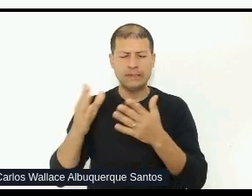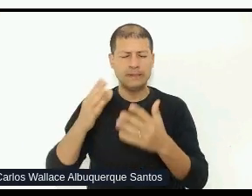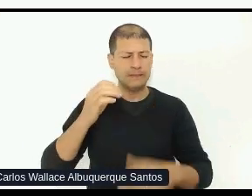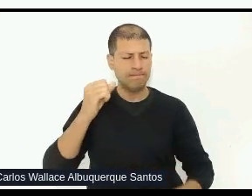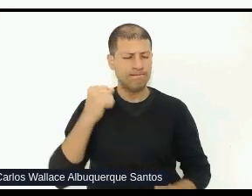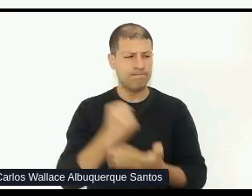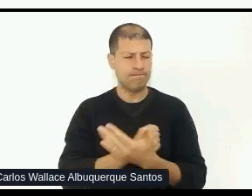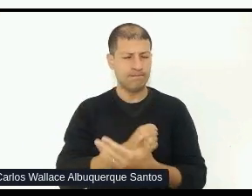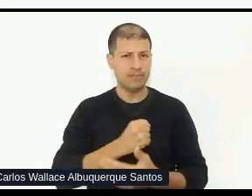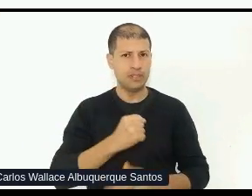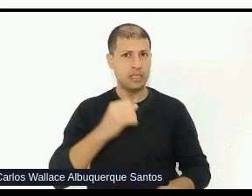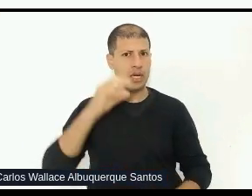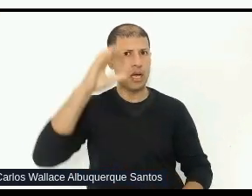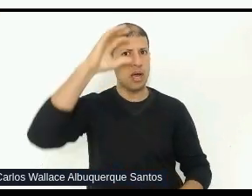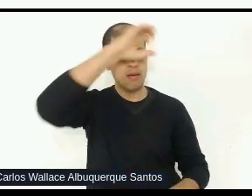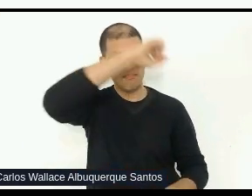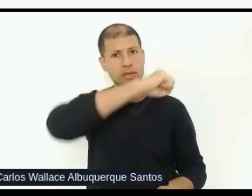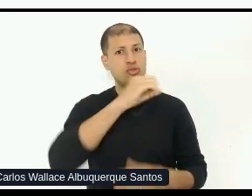Então,